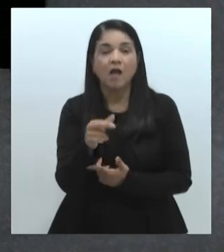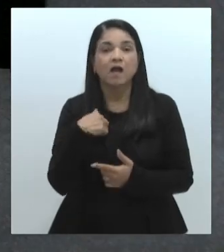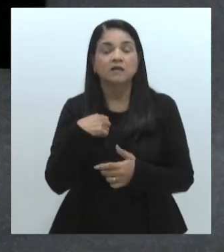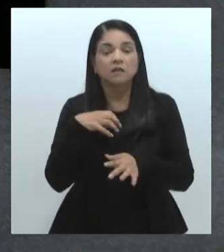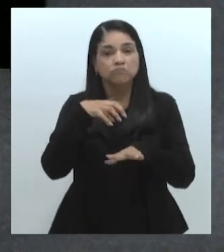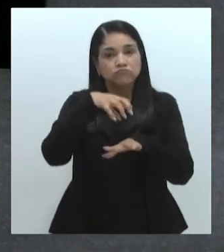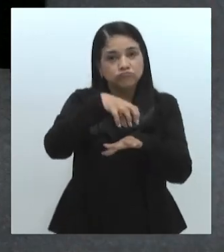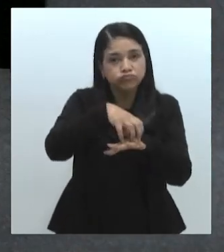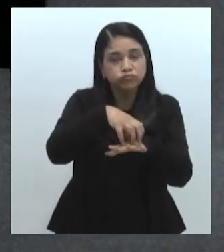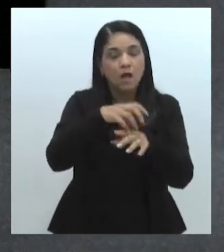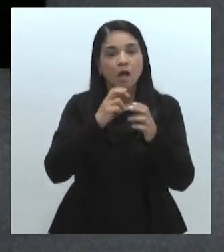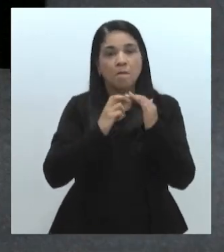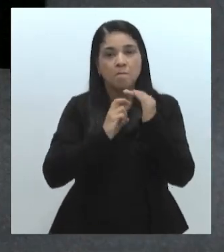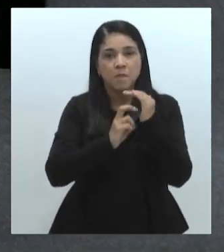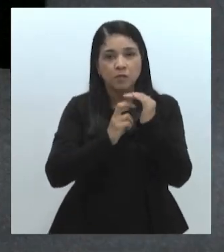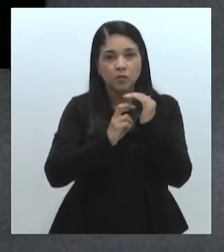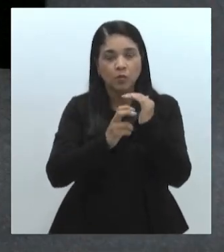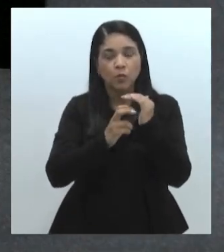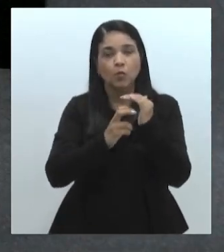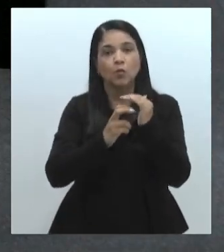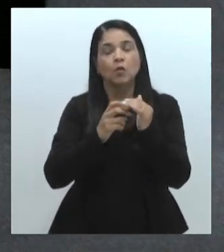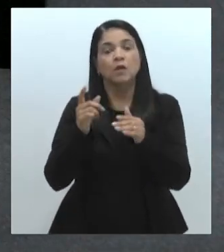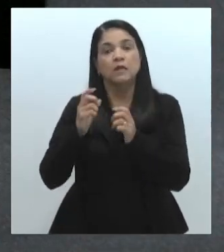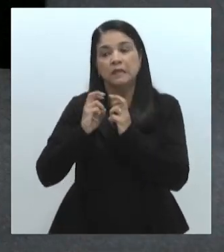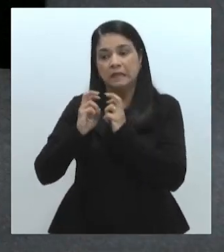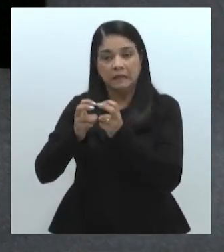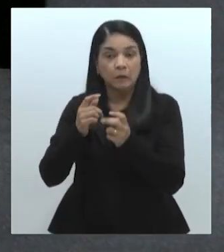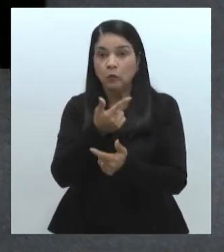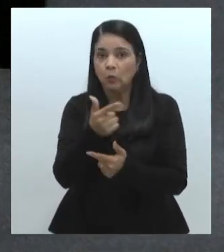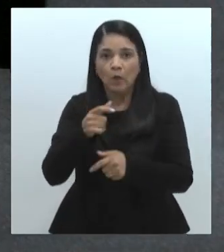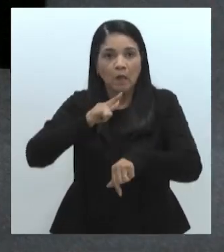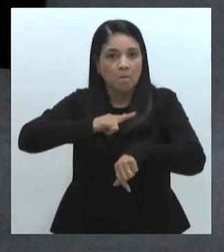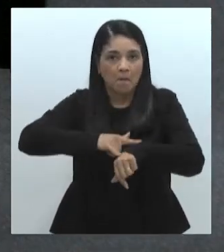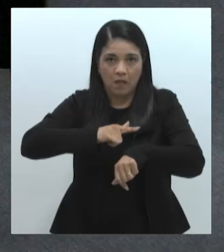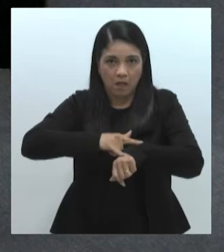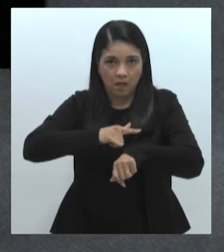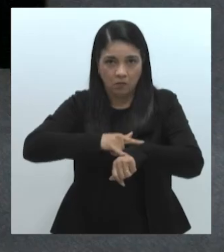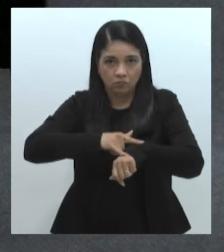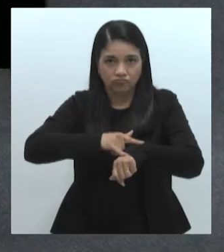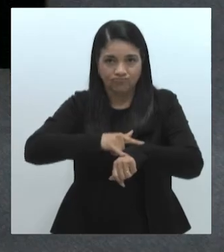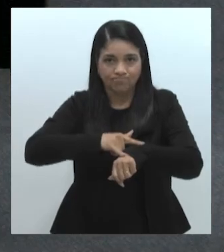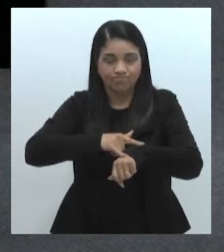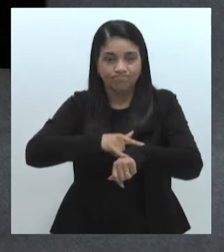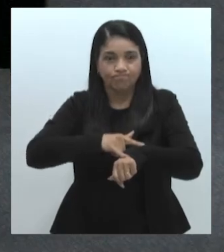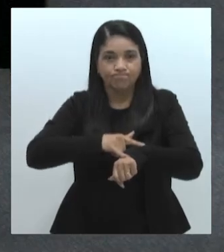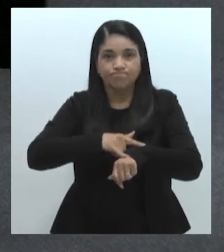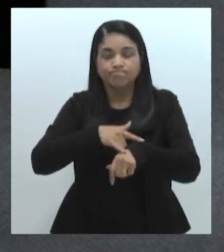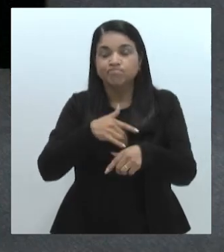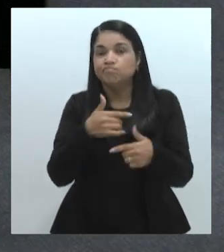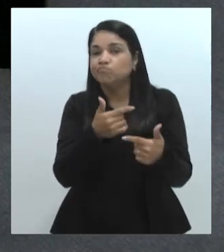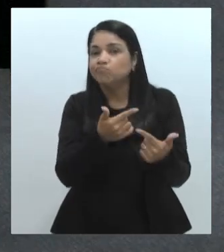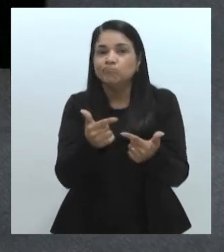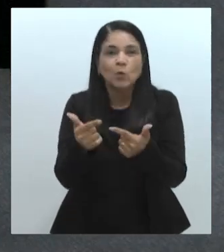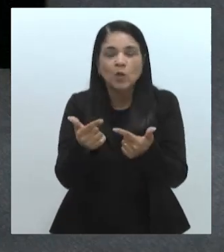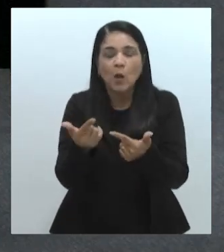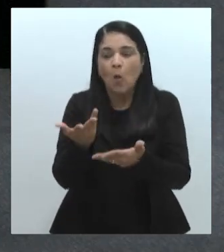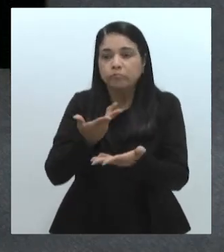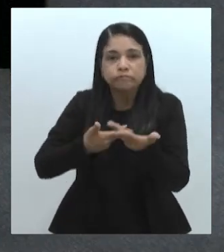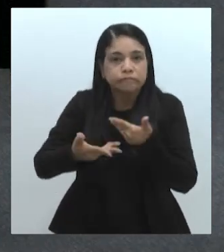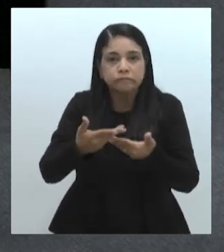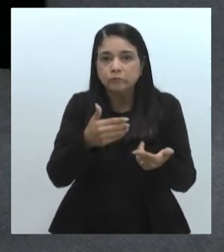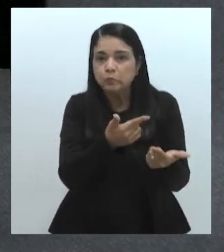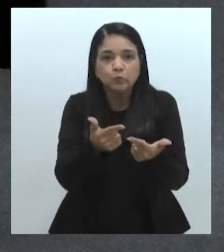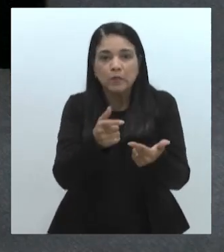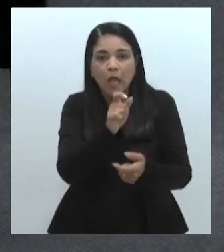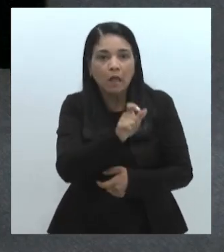de metrô e de trem sem banheiros, ou seja, não há qualquer contrapartida para esse trabalhador, para